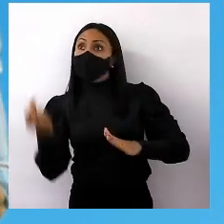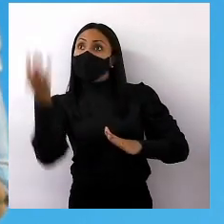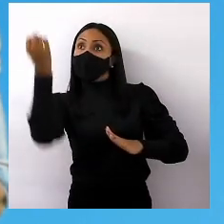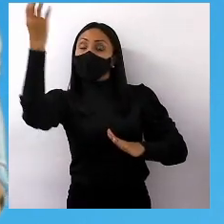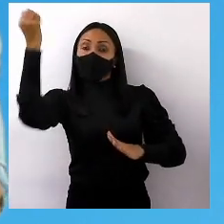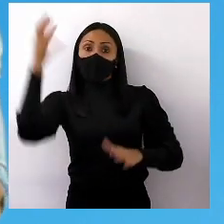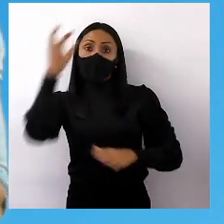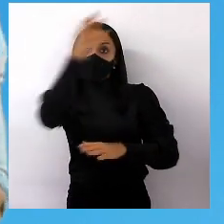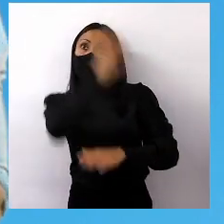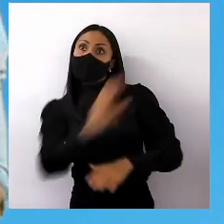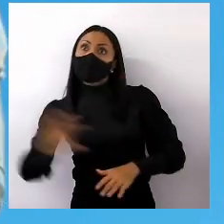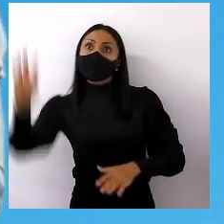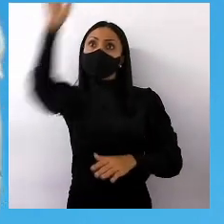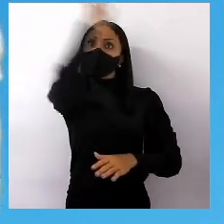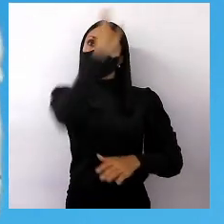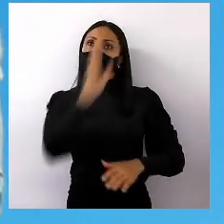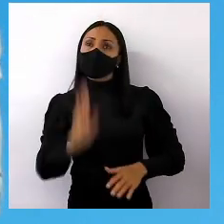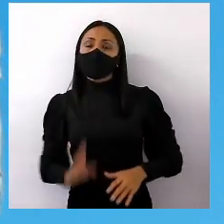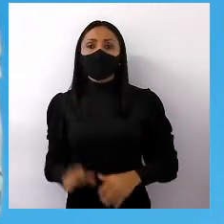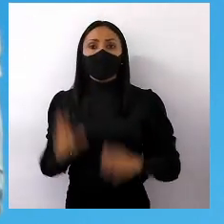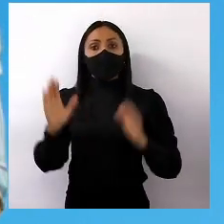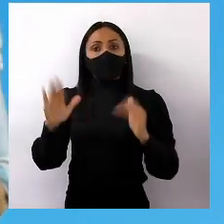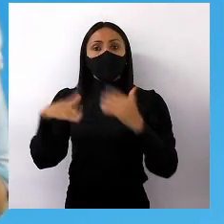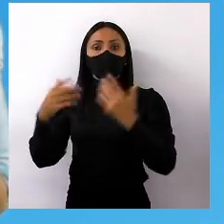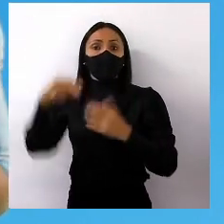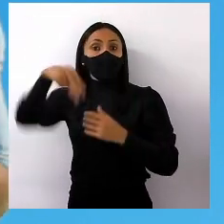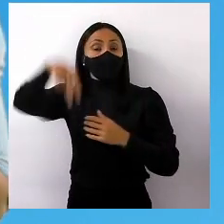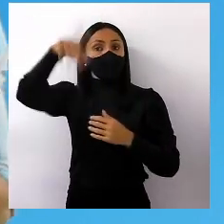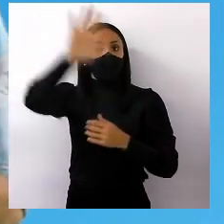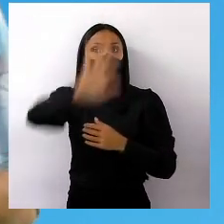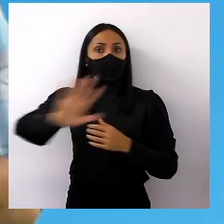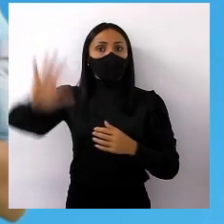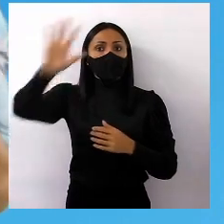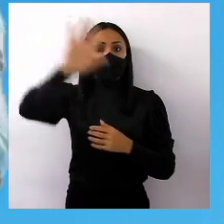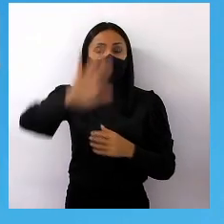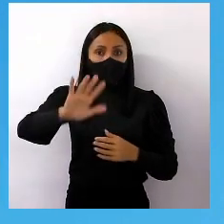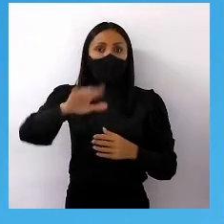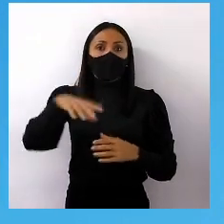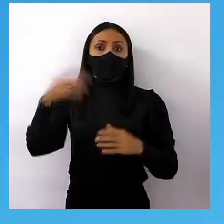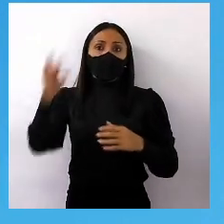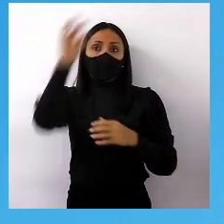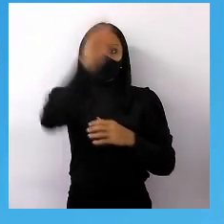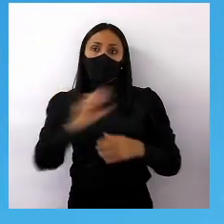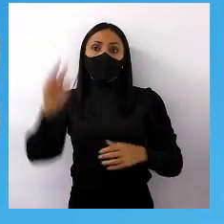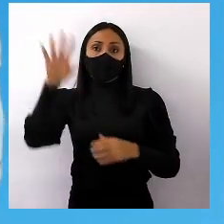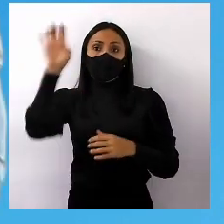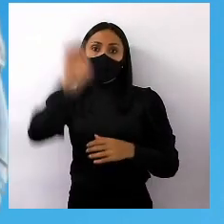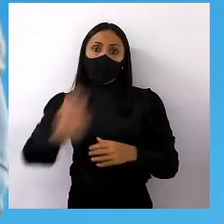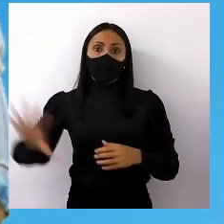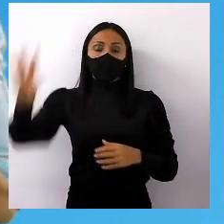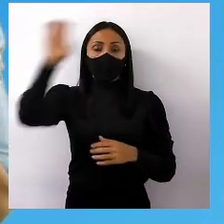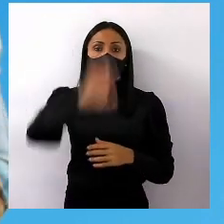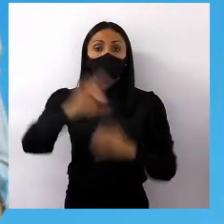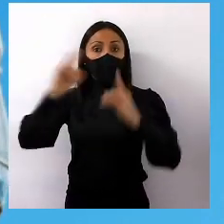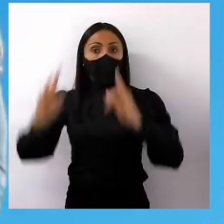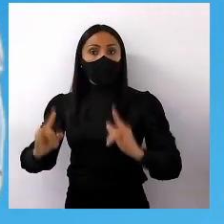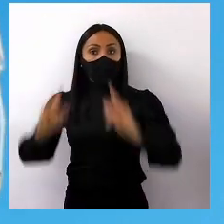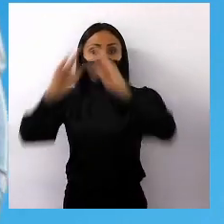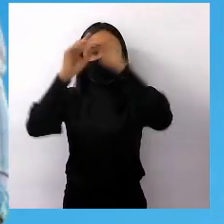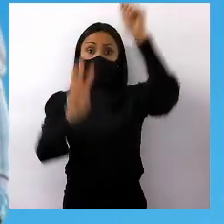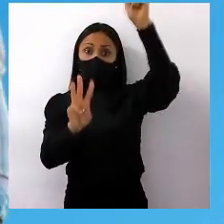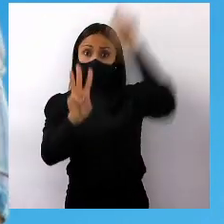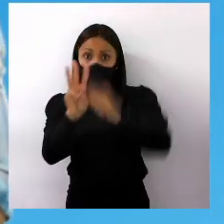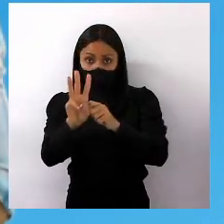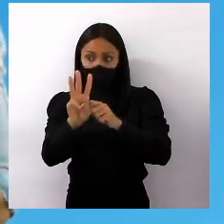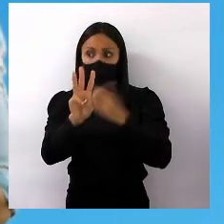né, levando as danças populares nordestinas, fez uma turnê na Europa, especificamente em Paris, passou 3 meses em